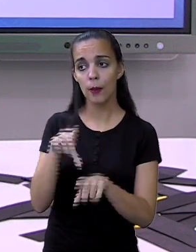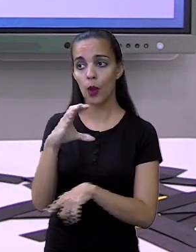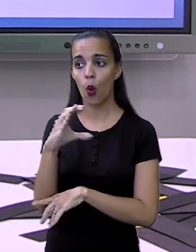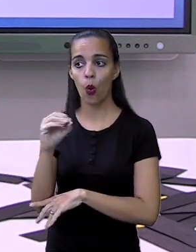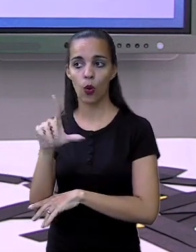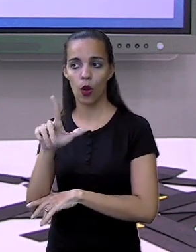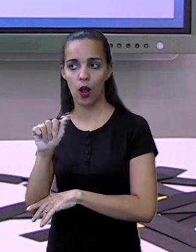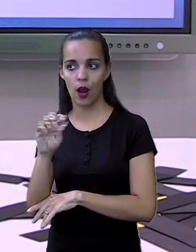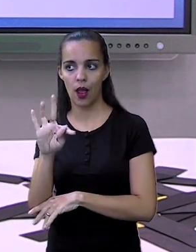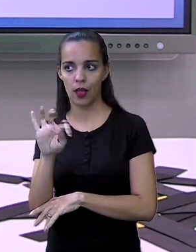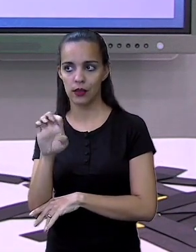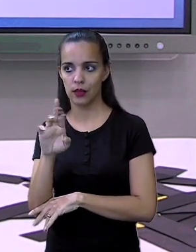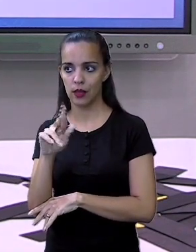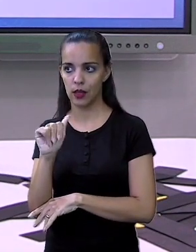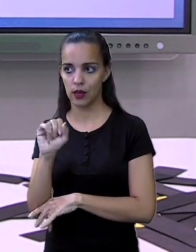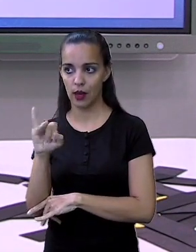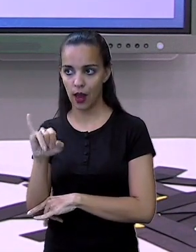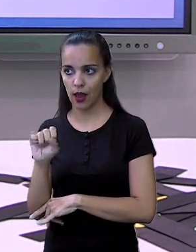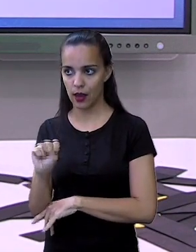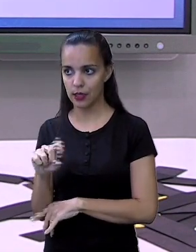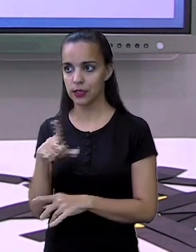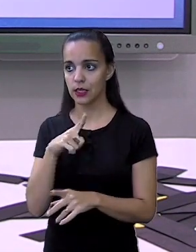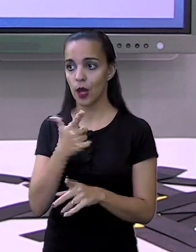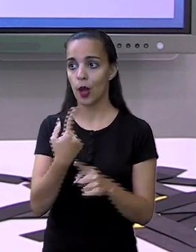são suplementares.